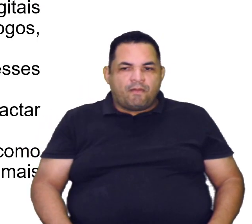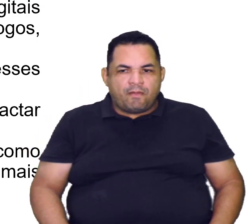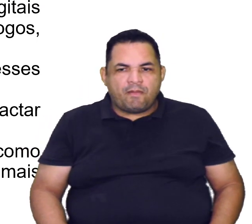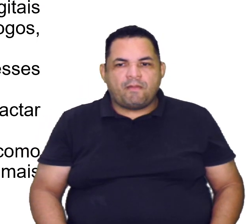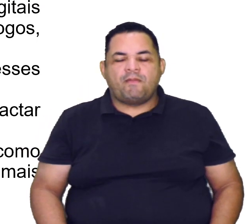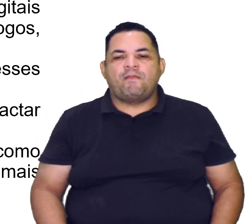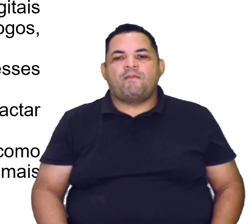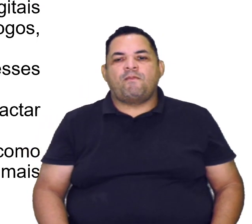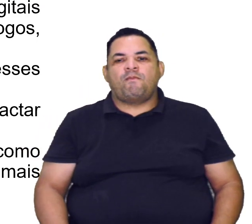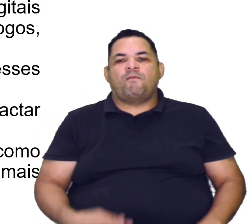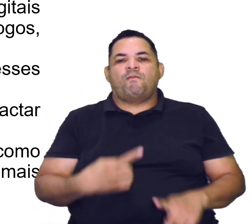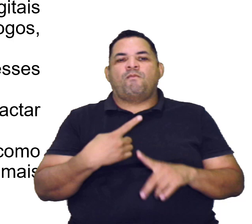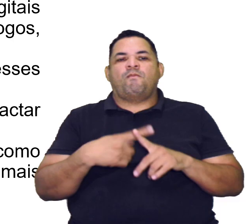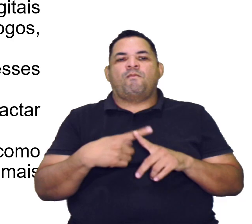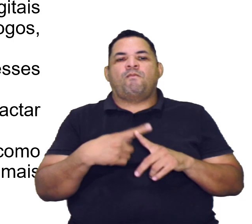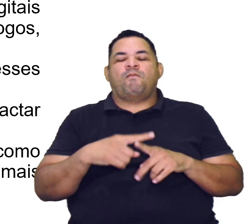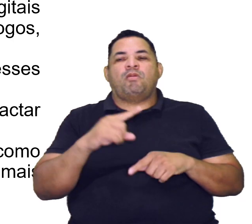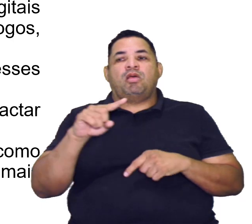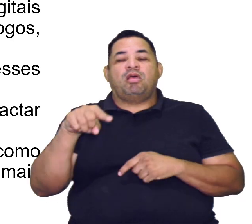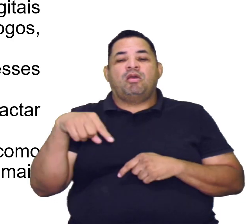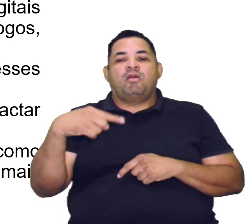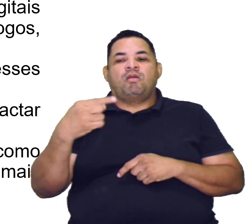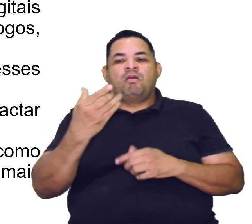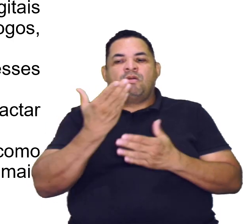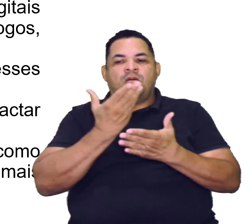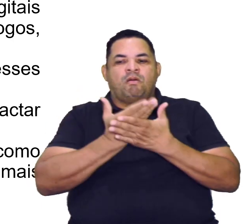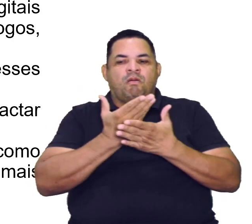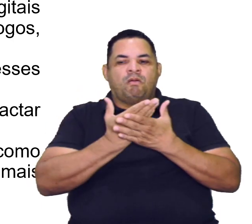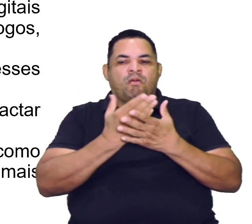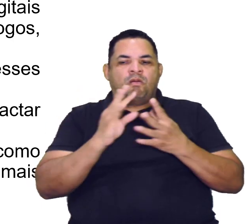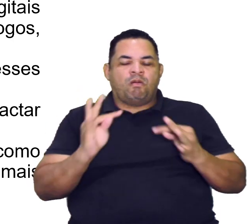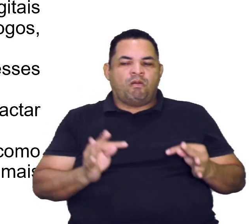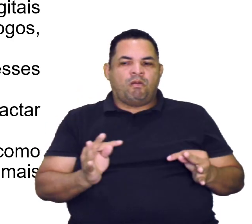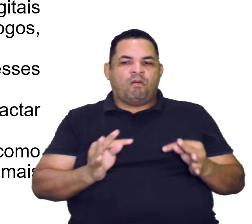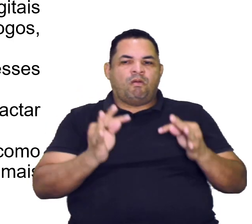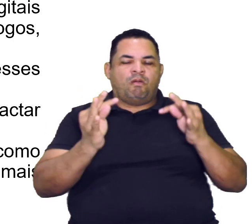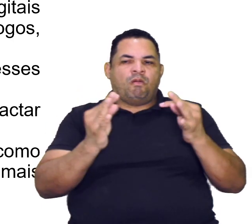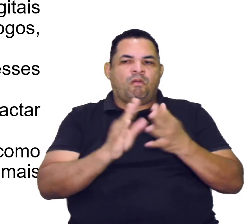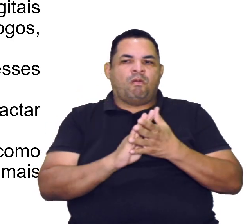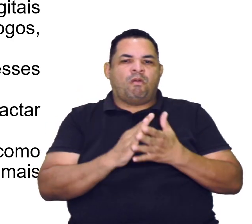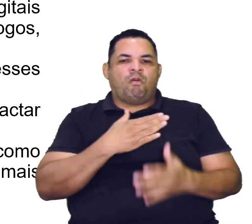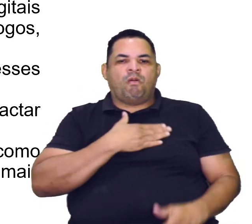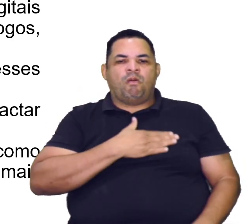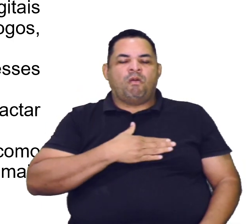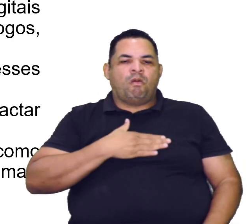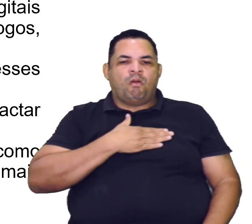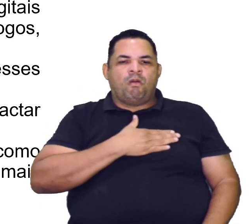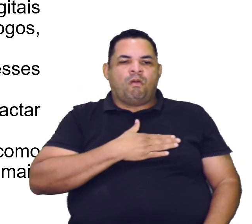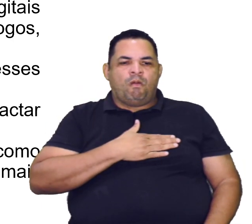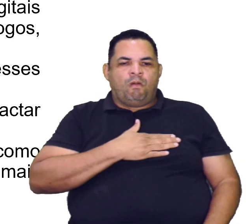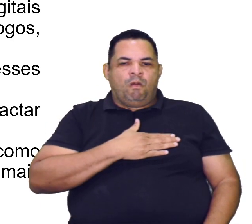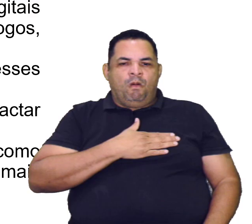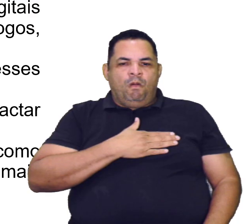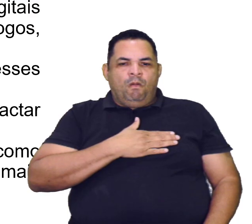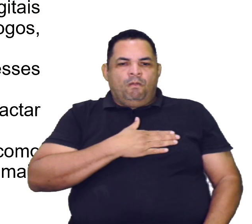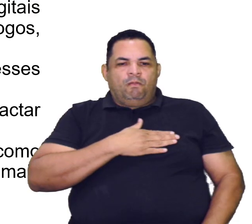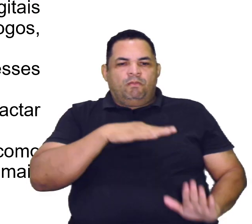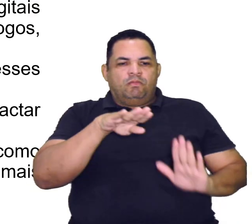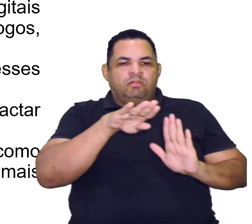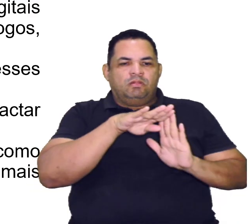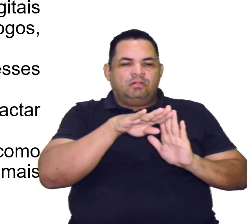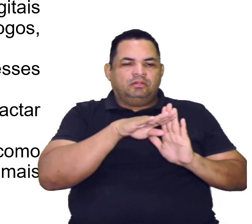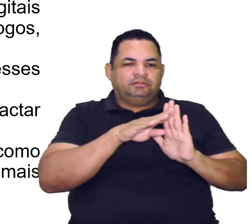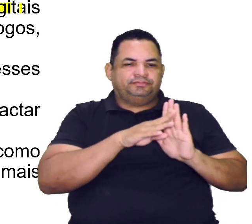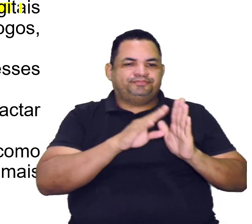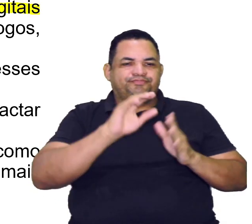busca inicial, porque a gente vai estar falando nas próximas aulas um pouco mais sobre tecnologia. Então eu gostaria que vocês